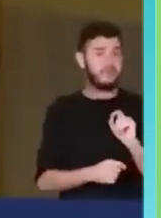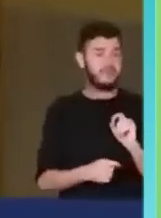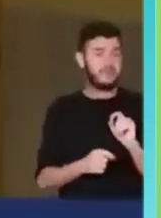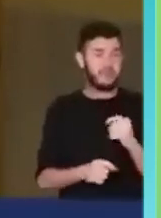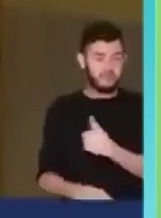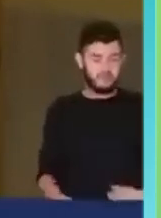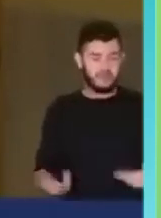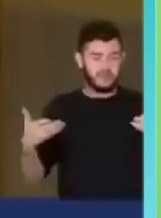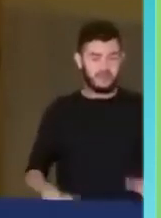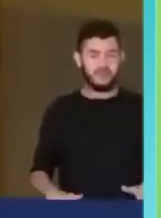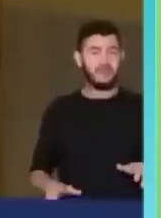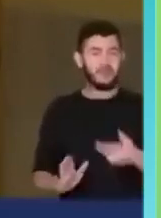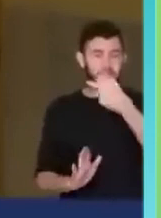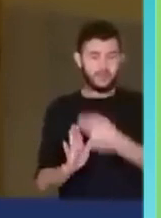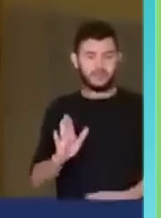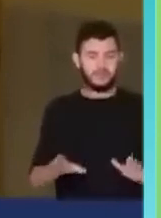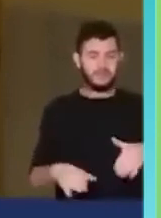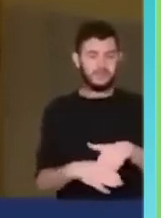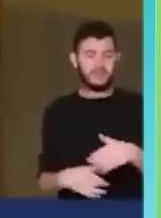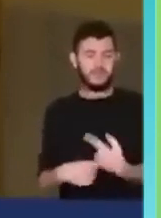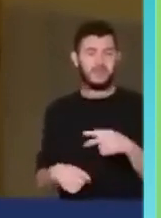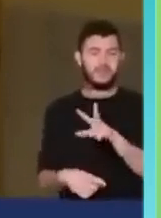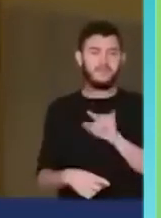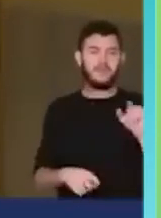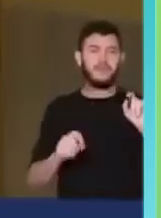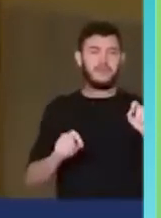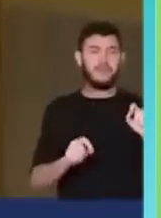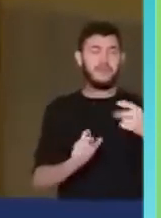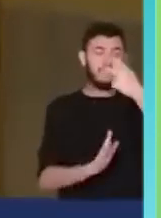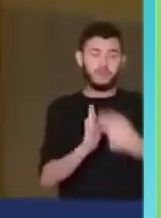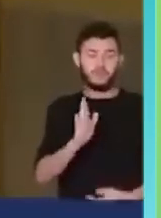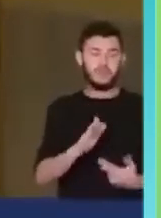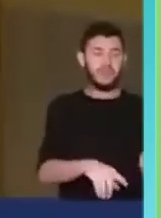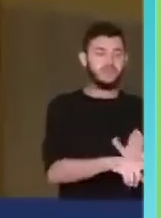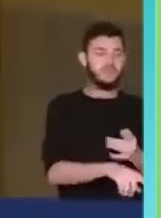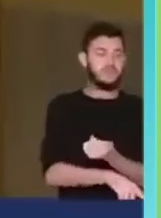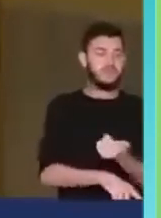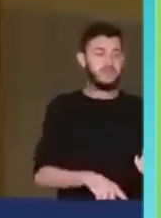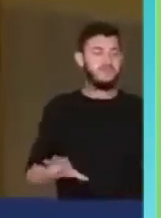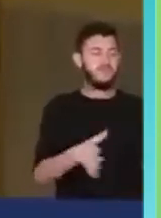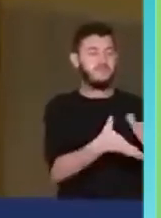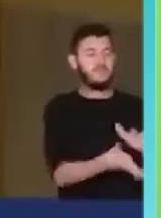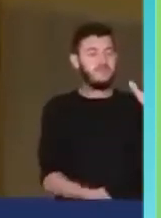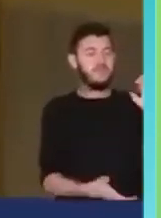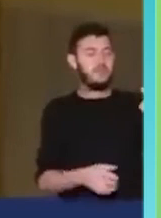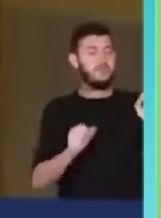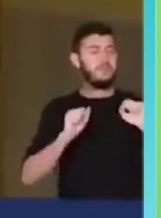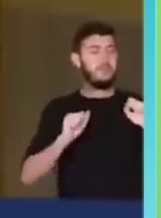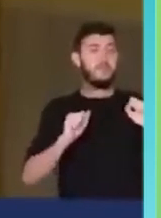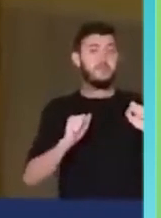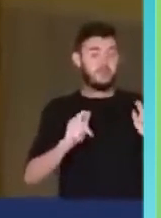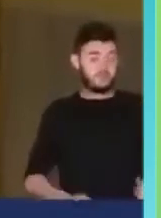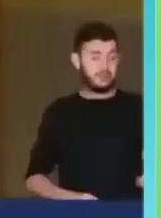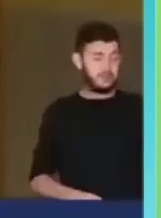projeto em votação porque a votação daria uma grande vitória aos aposentados e pensionistas não querem ver a